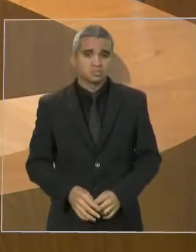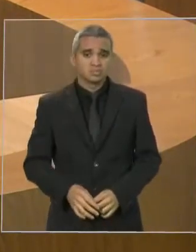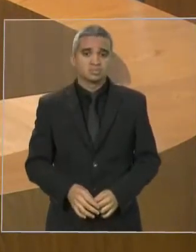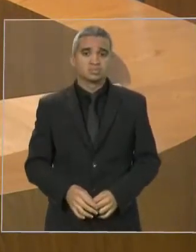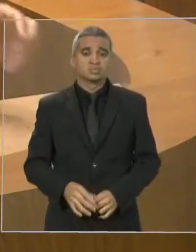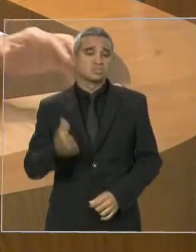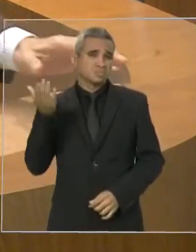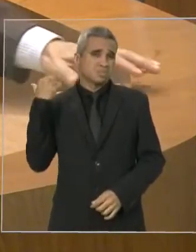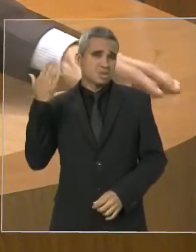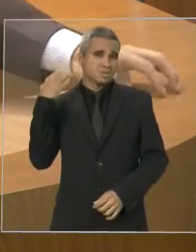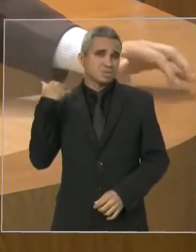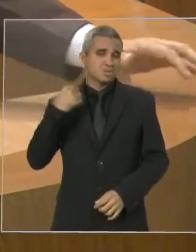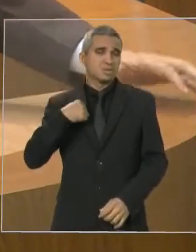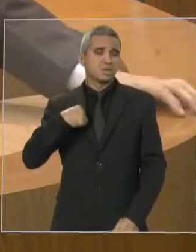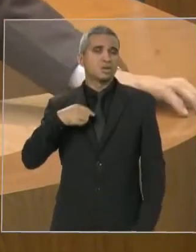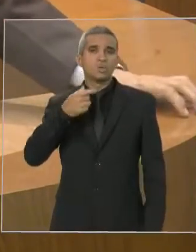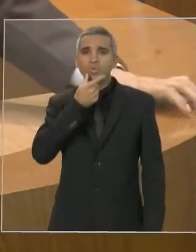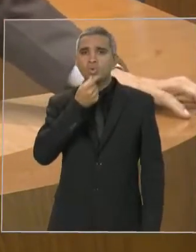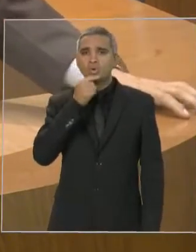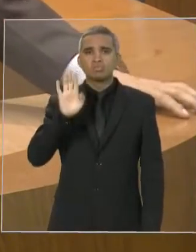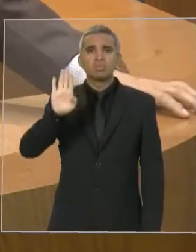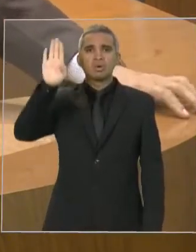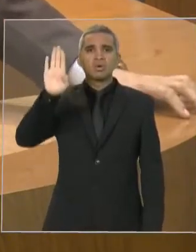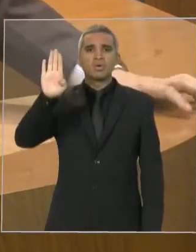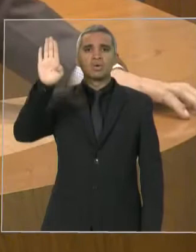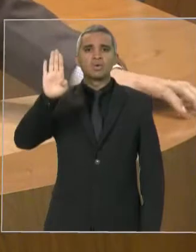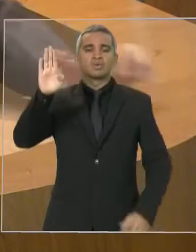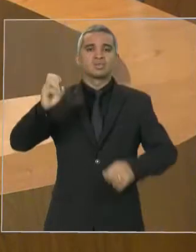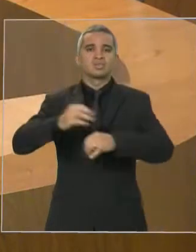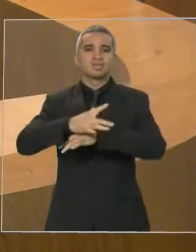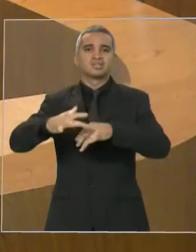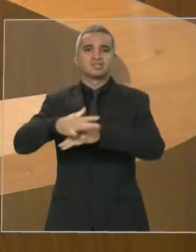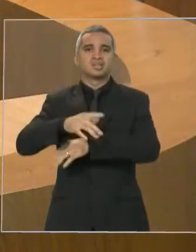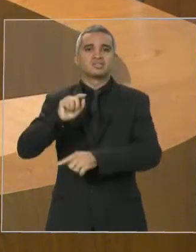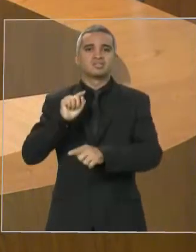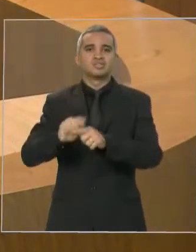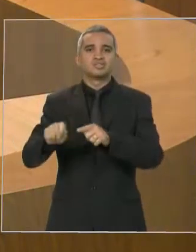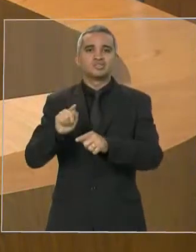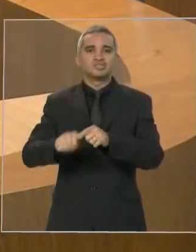lançou candidato na nossa cidade, nossa querida Pinheiro,